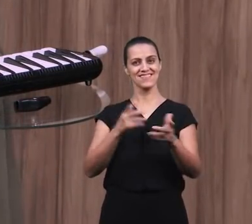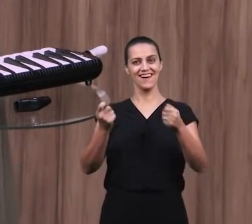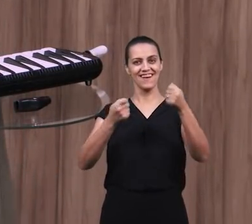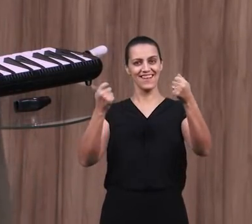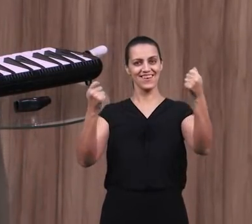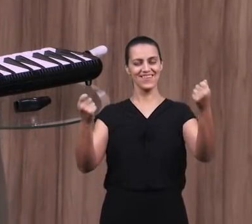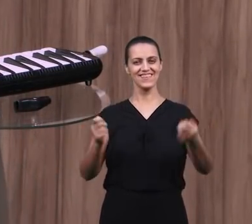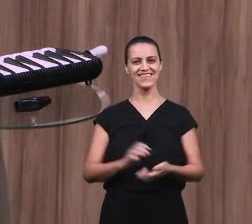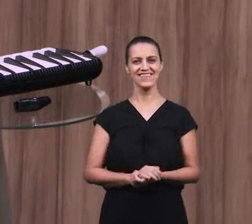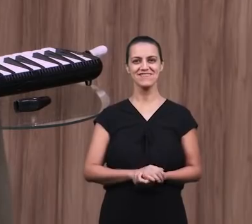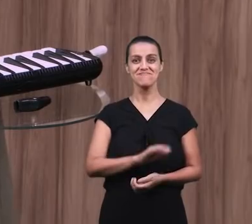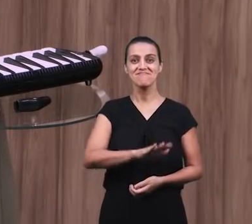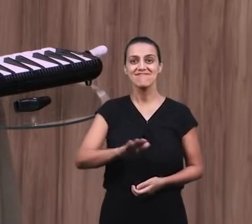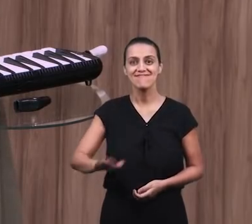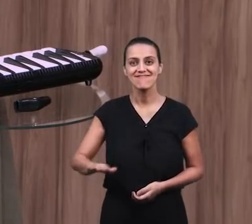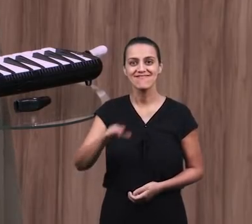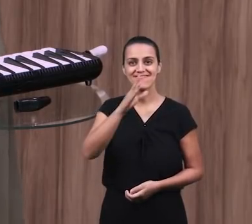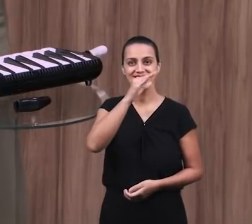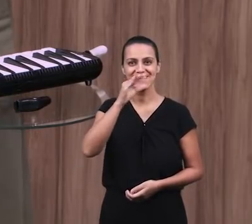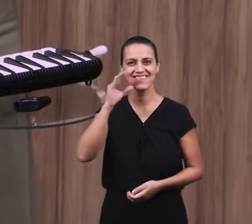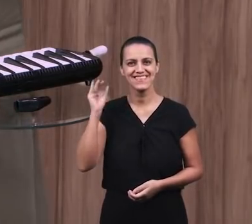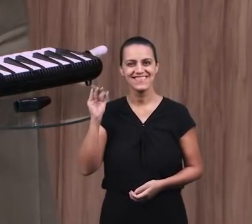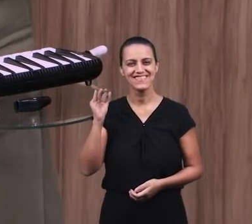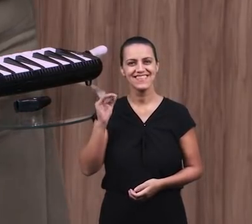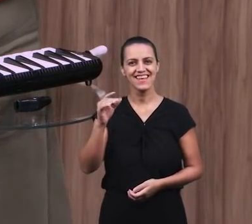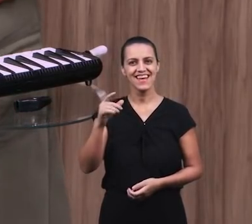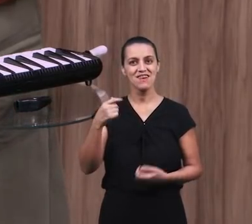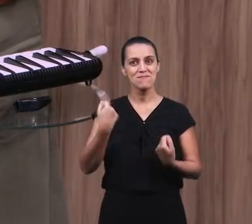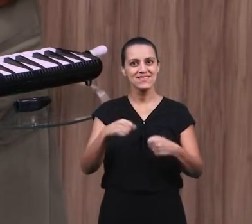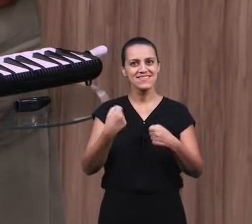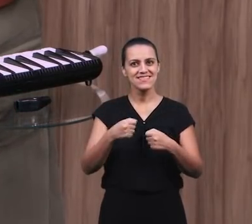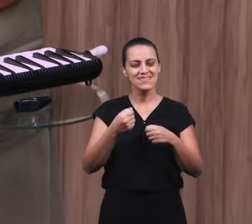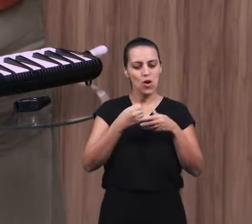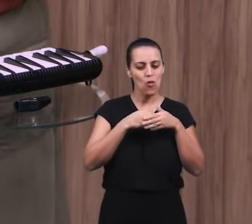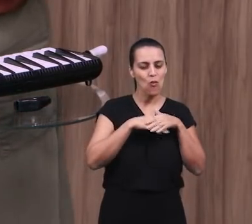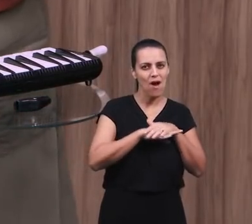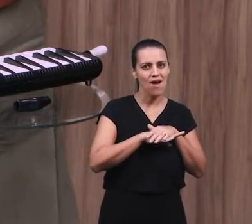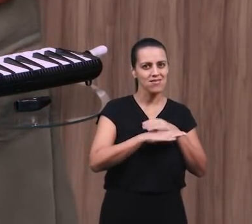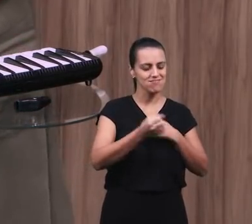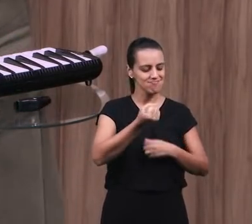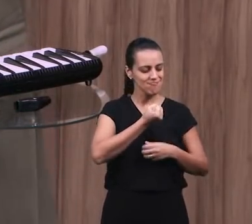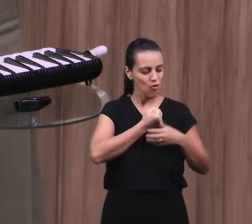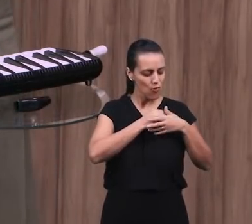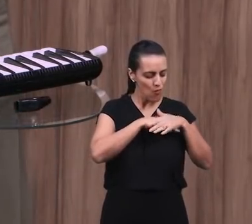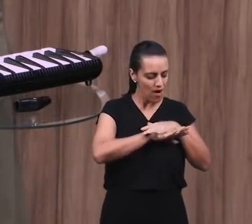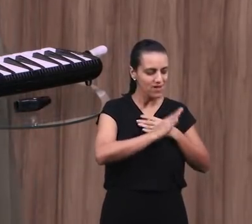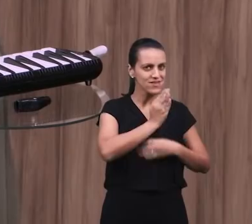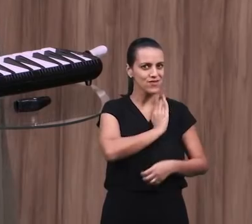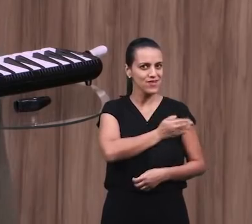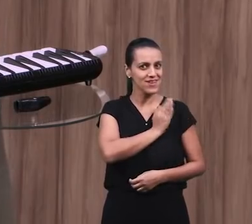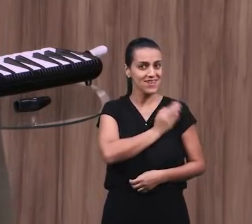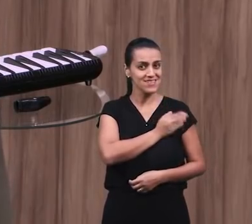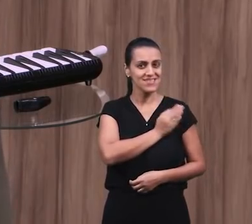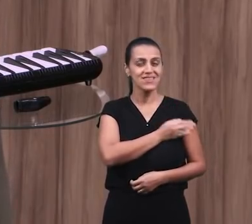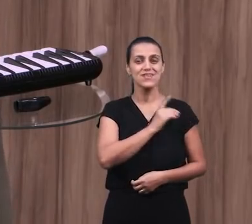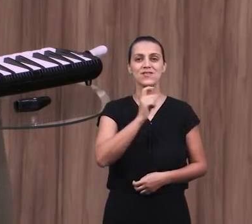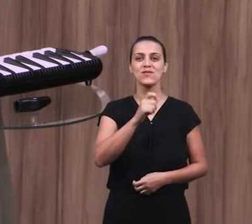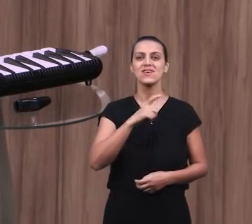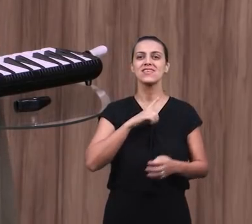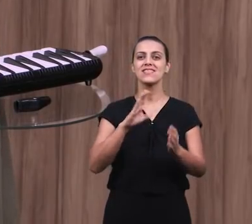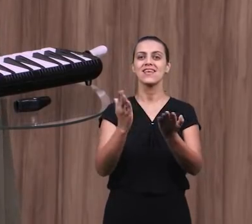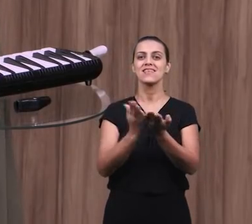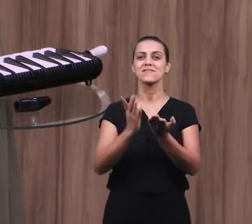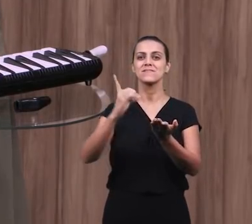E crianças, adolescentes, vamos ter bem guardado, selado no nosso coração o que está escrito